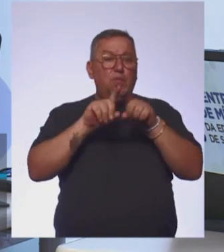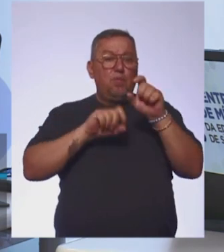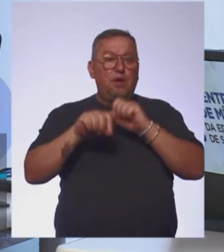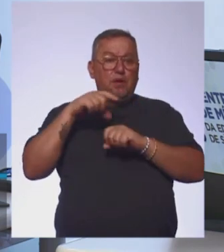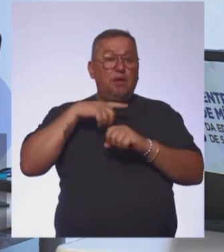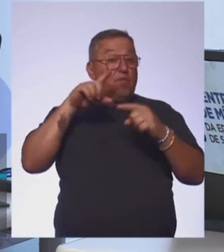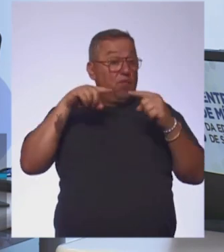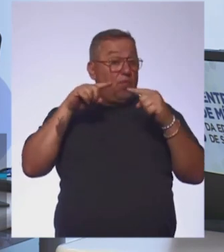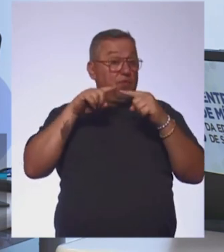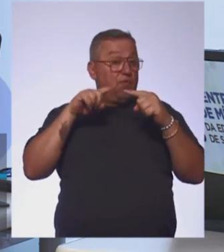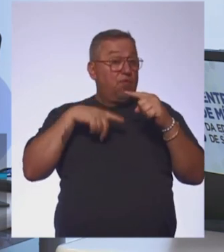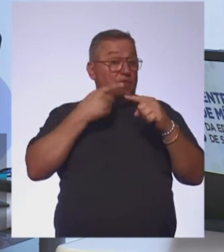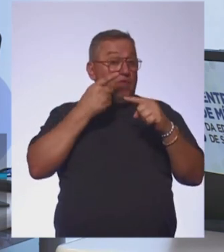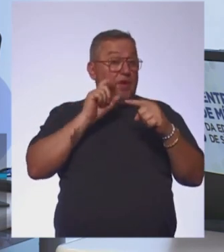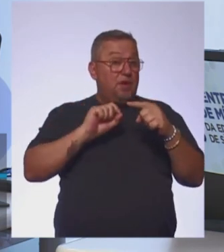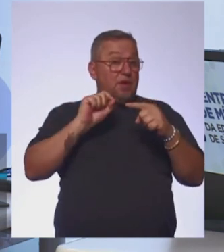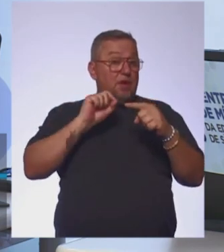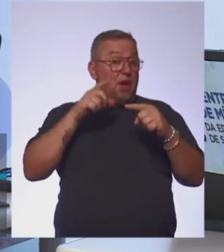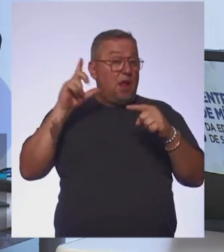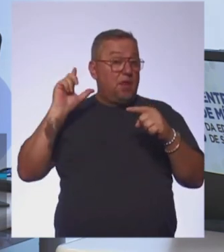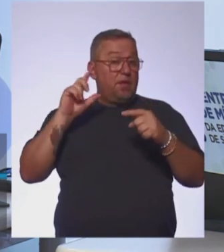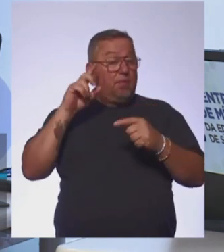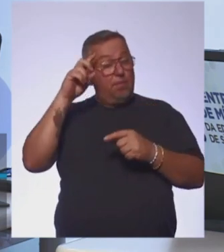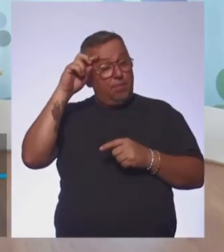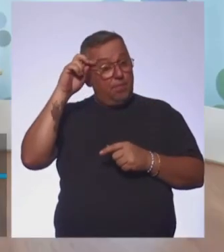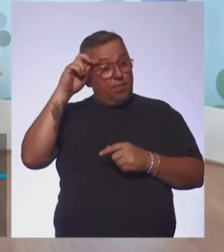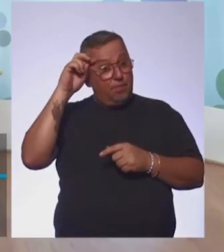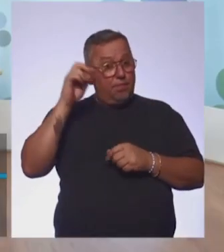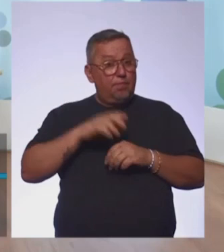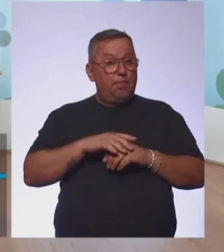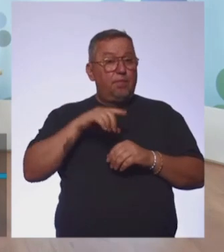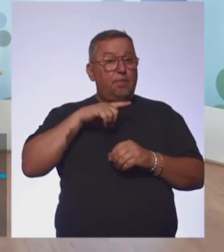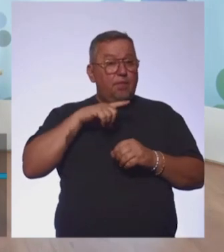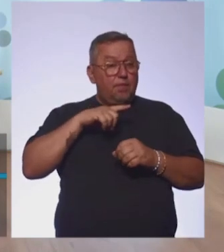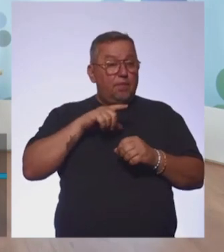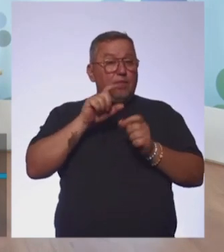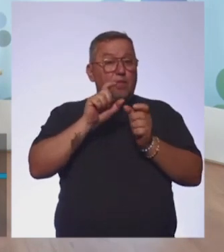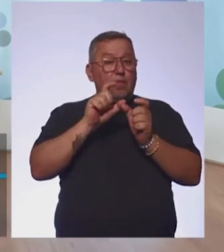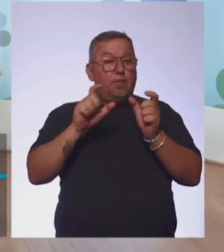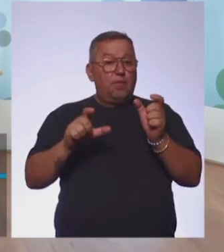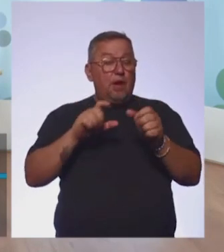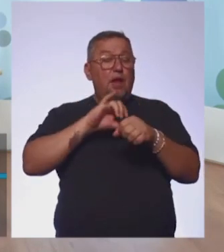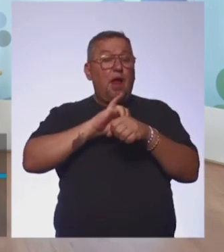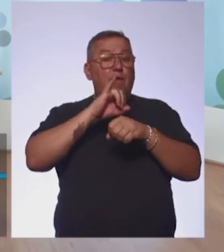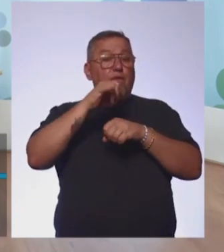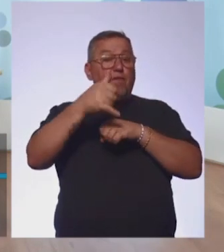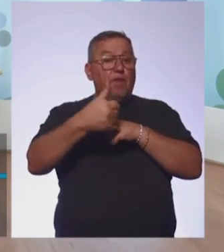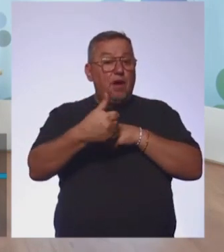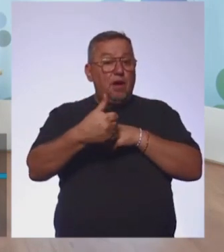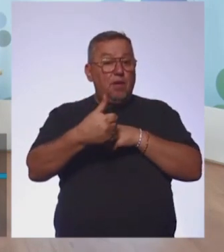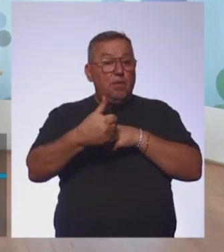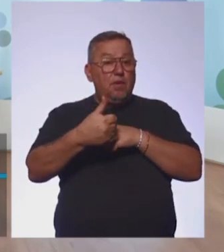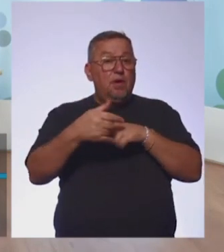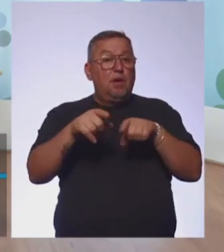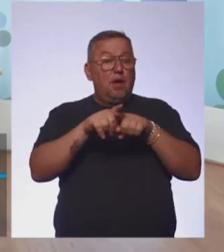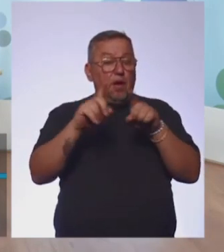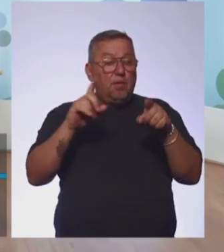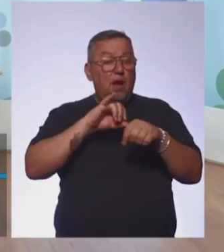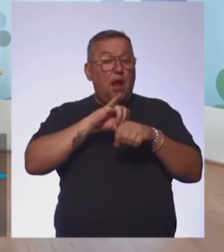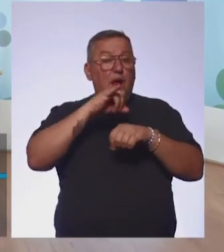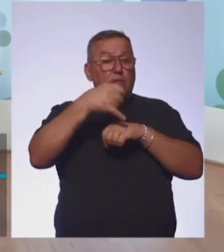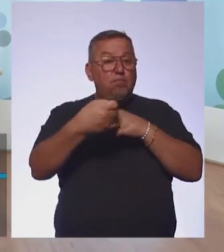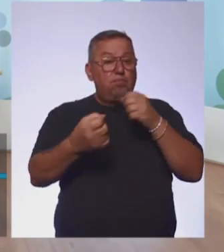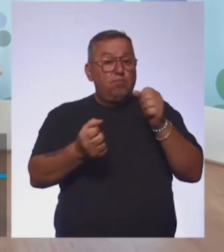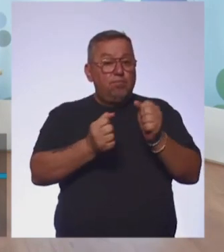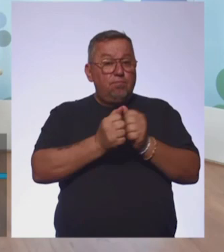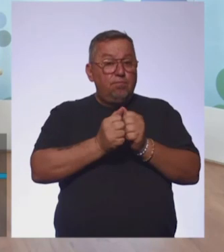da intencionalidade que a Andréia mencionou anteriormente. Então, a gente tem preposição, a gente tem advérbio. O advérbio, o adjunto, né?